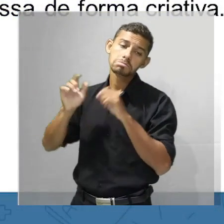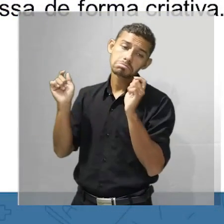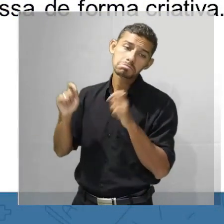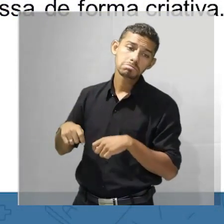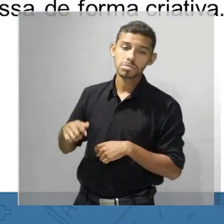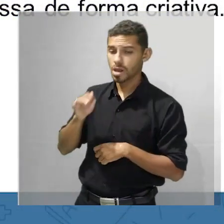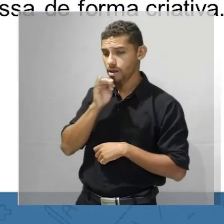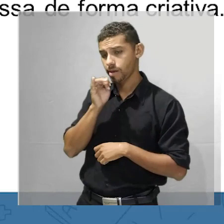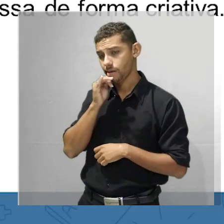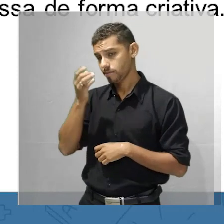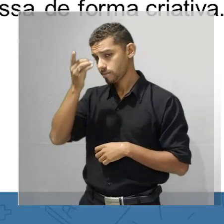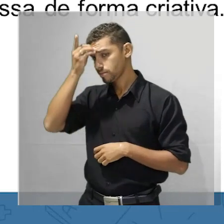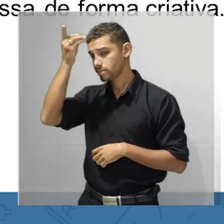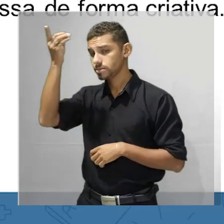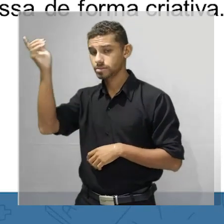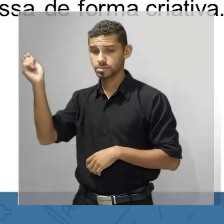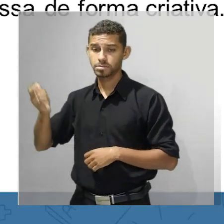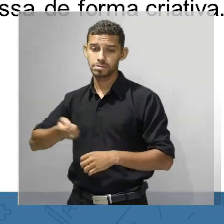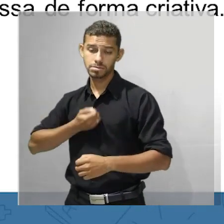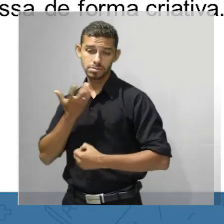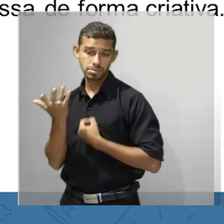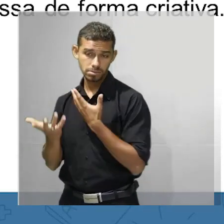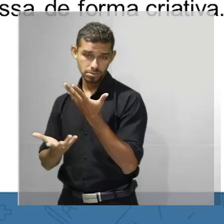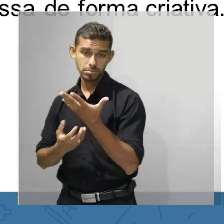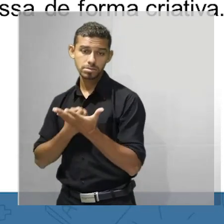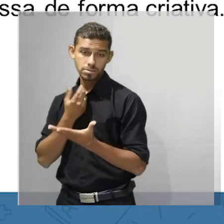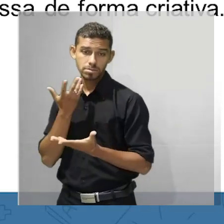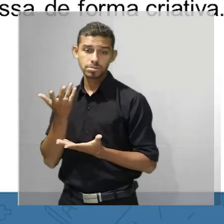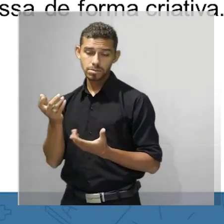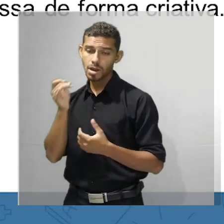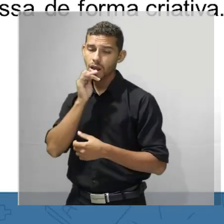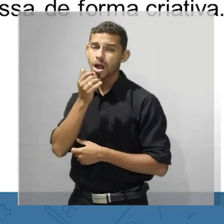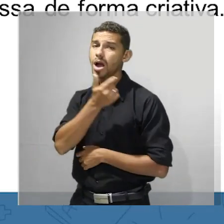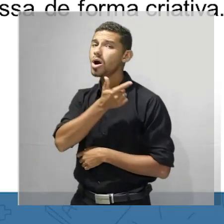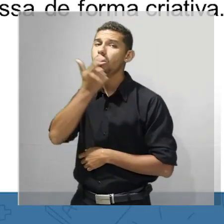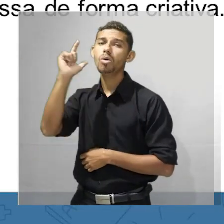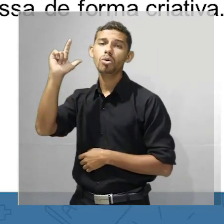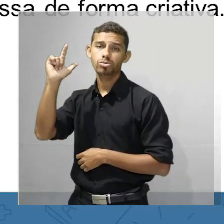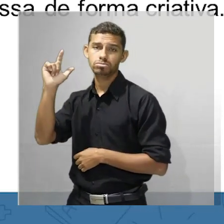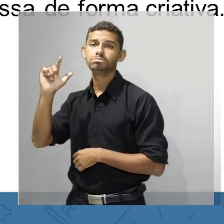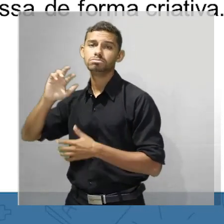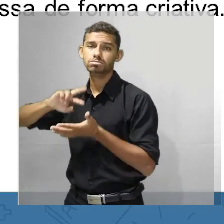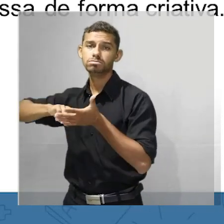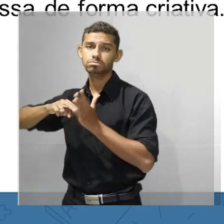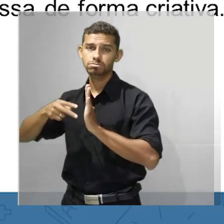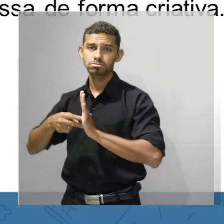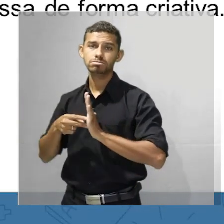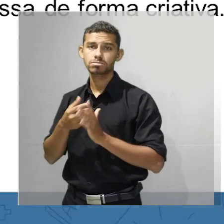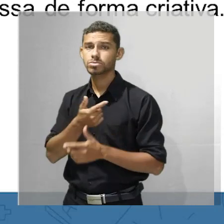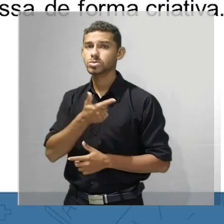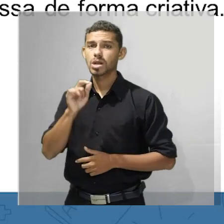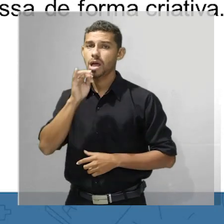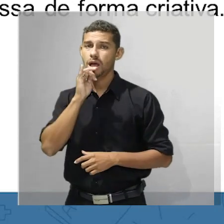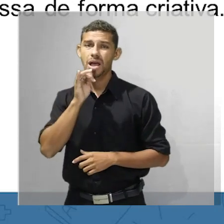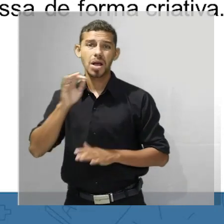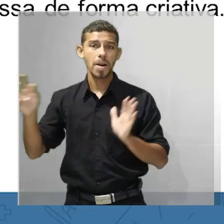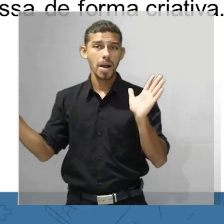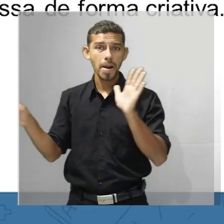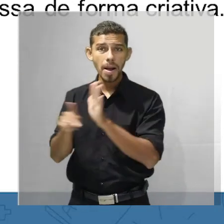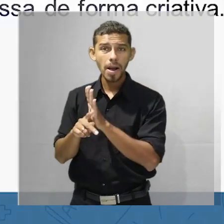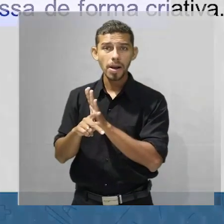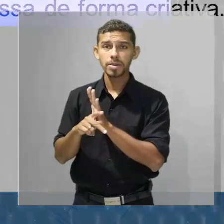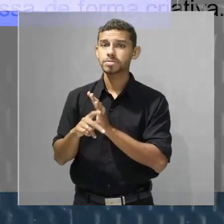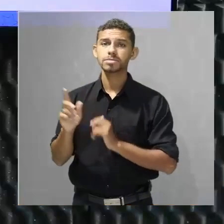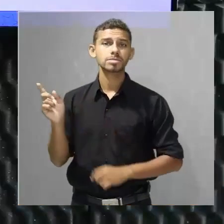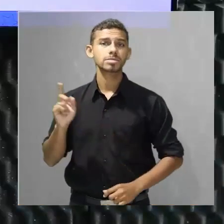criativa né então a linguagem conotativa ela tá em um outro sentido Não no sentido próprio né